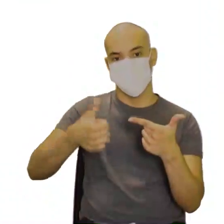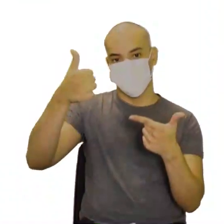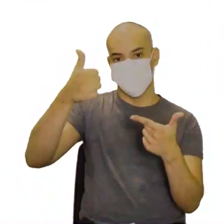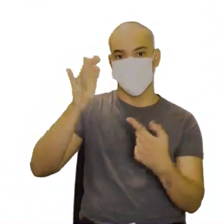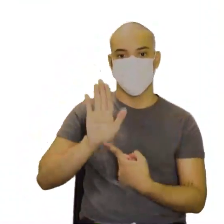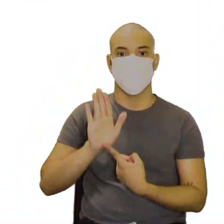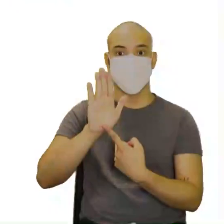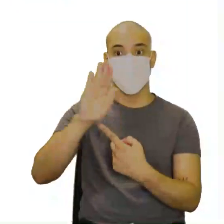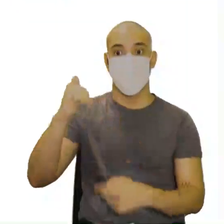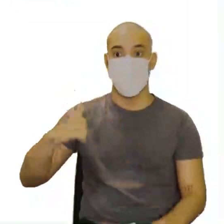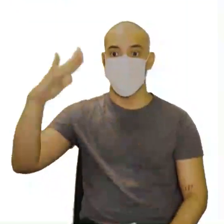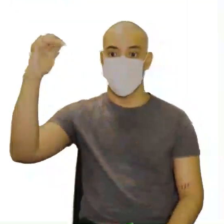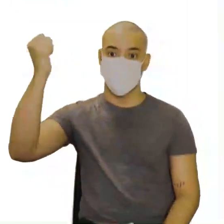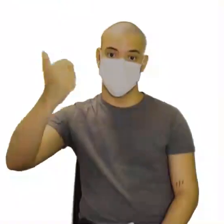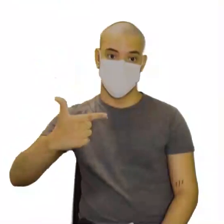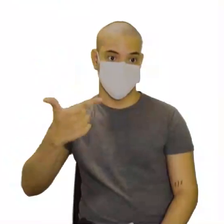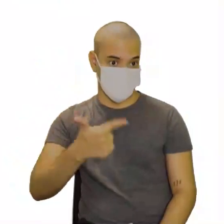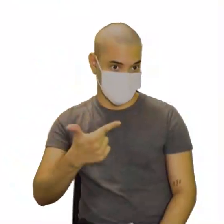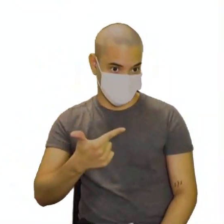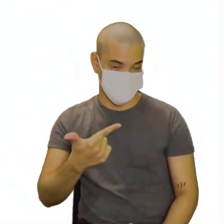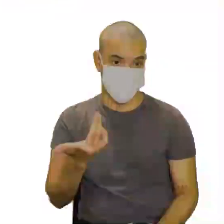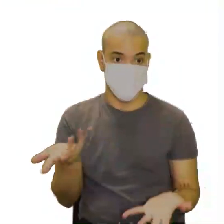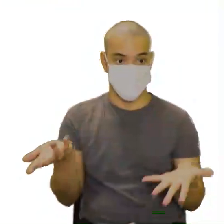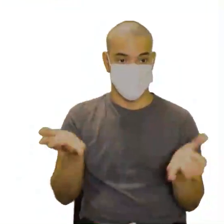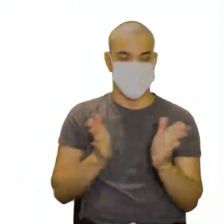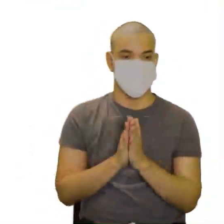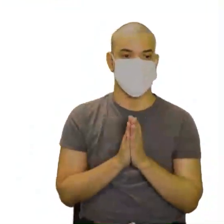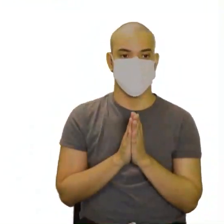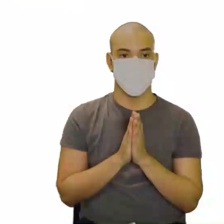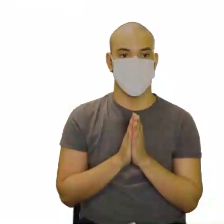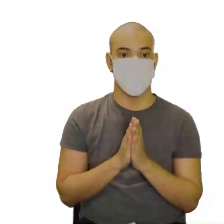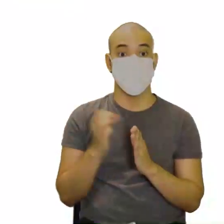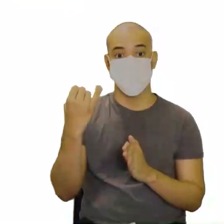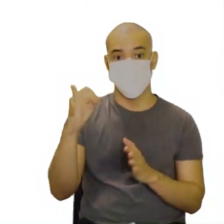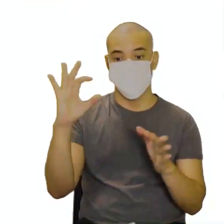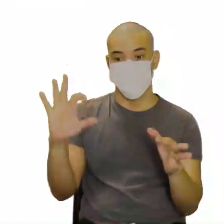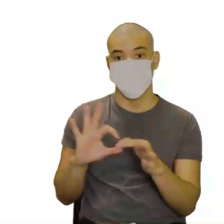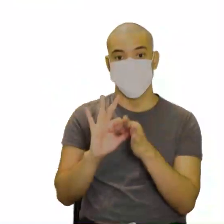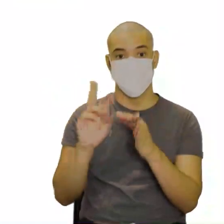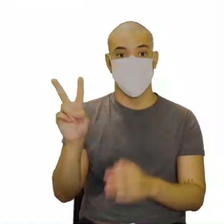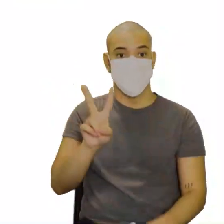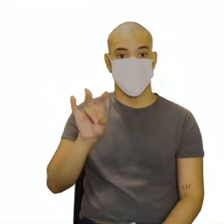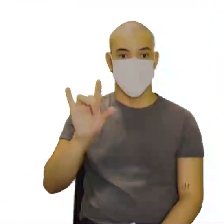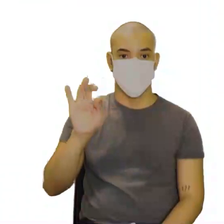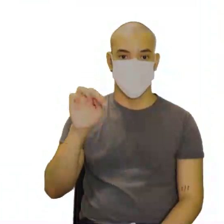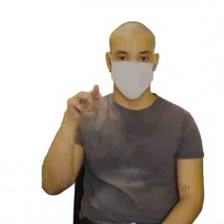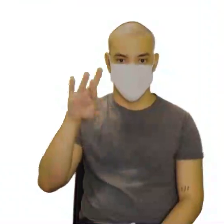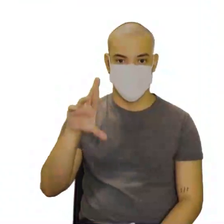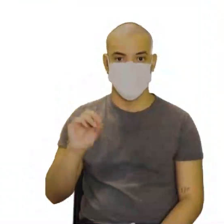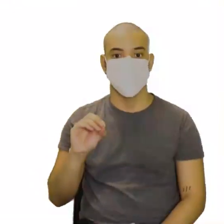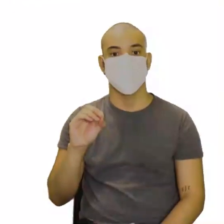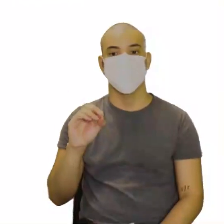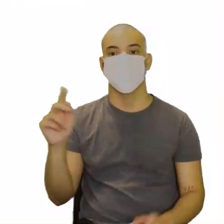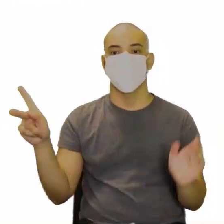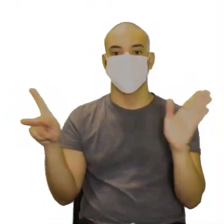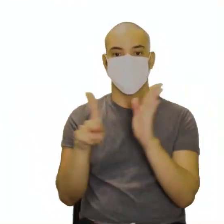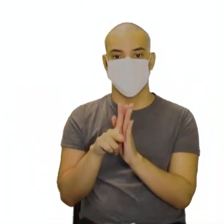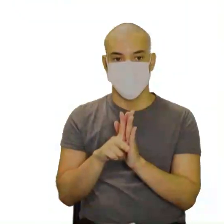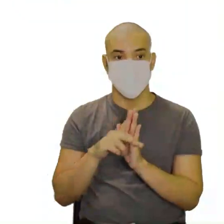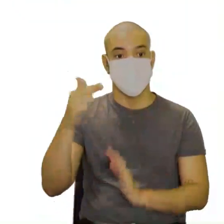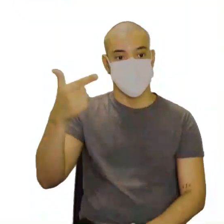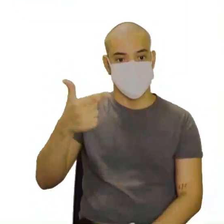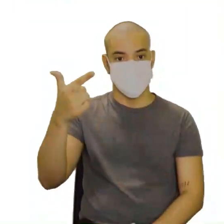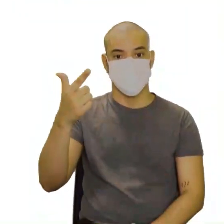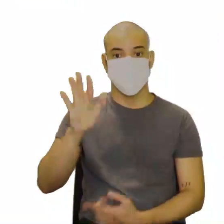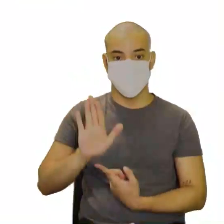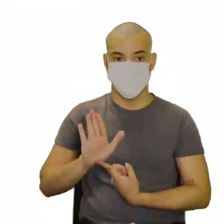fornece uma tensão maior que o segundo, ok? Se ligarmos um voltímetro aos terminais do segundo arranjo, ele